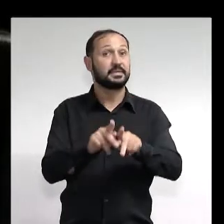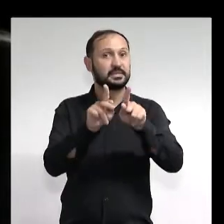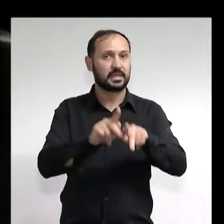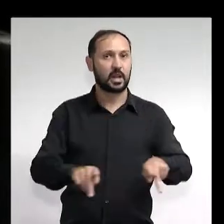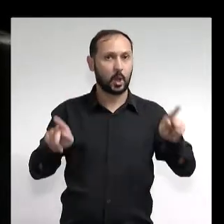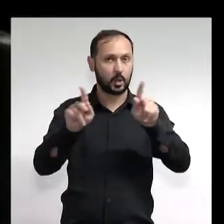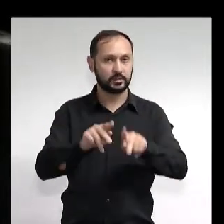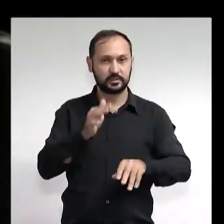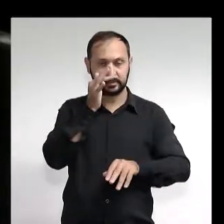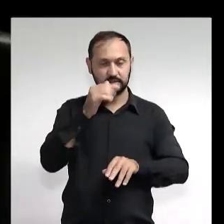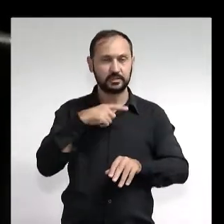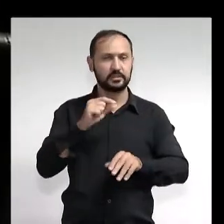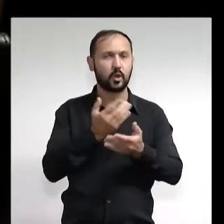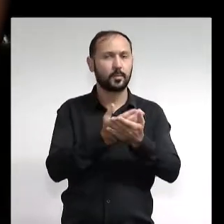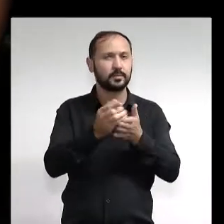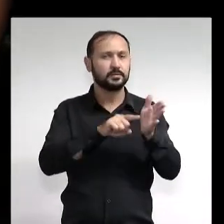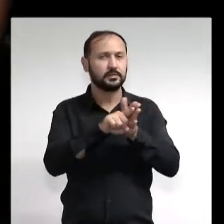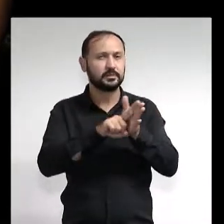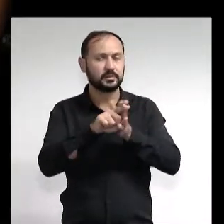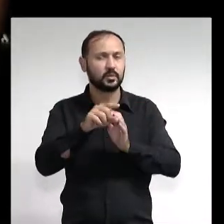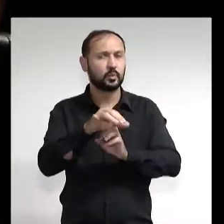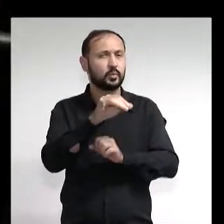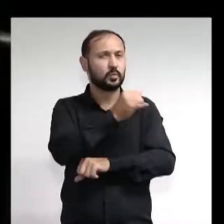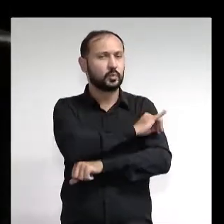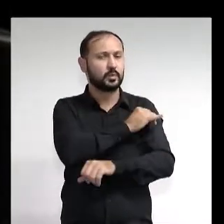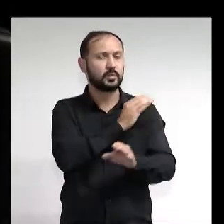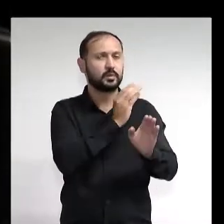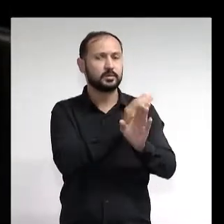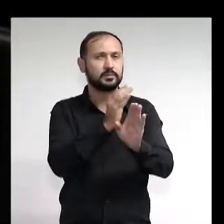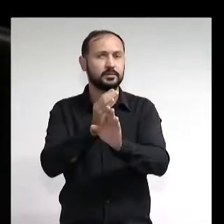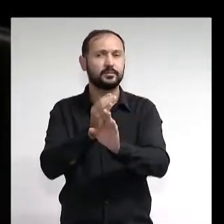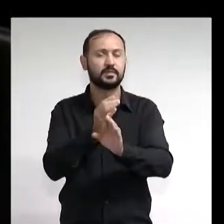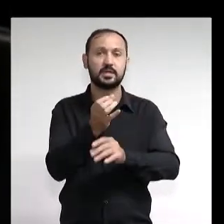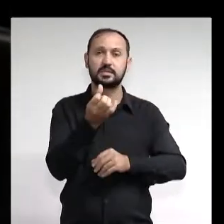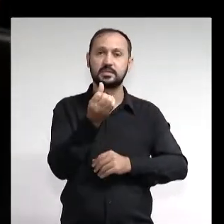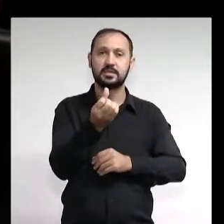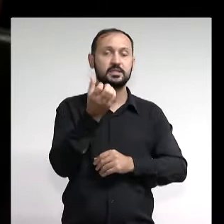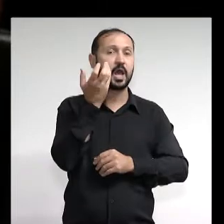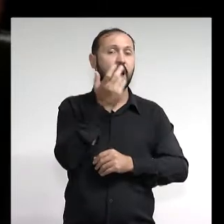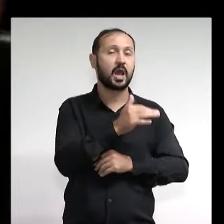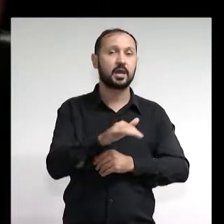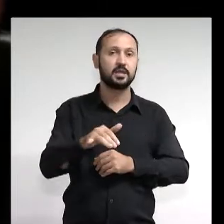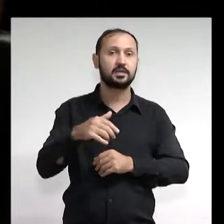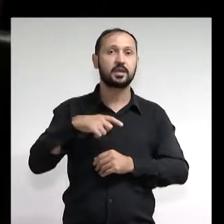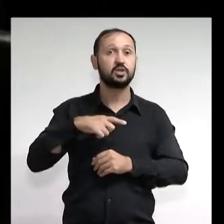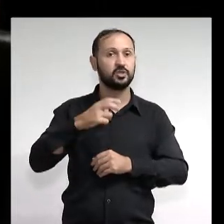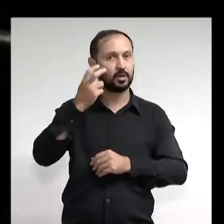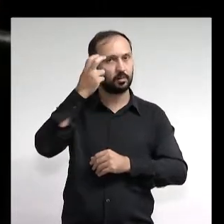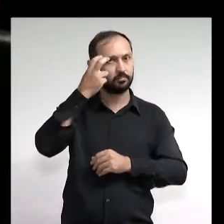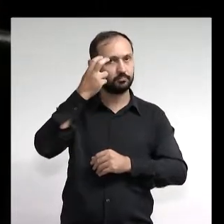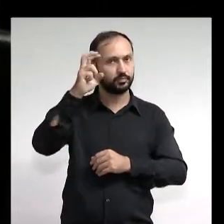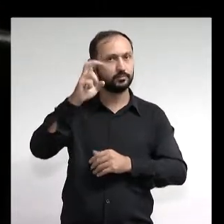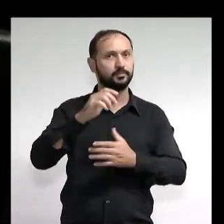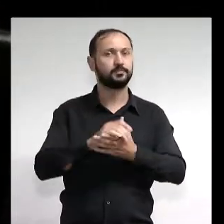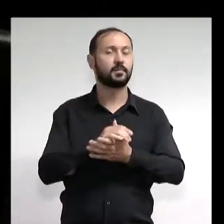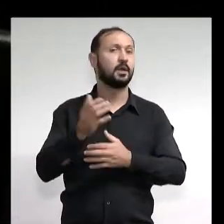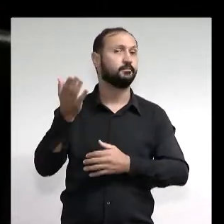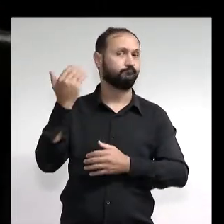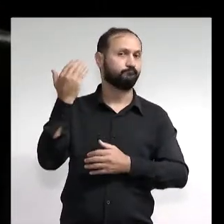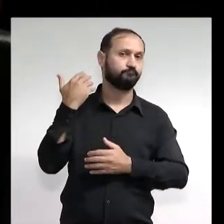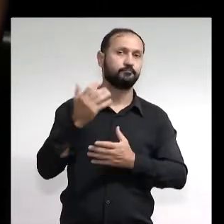ao receber os alunos e fazer as avaliações, identificou 6 crianças com altas